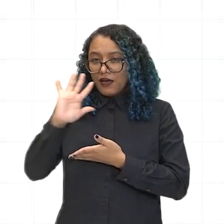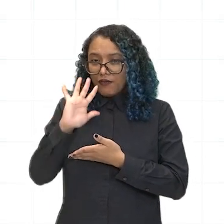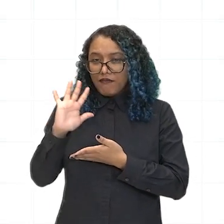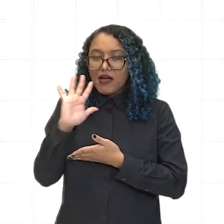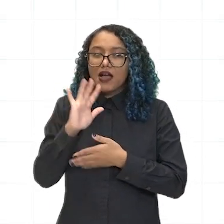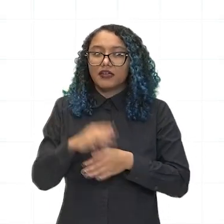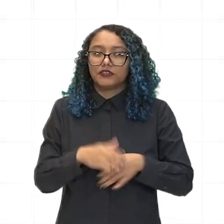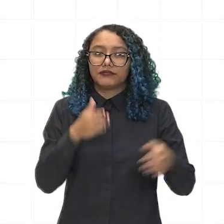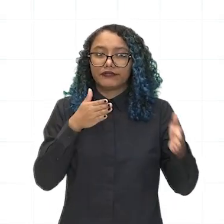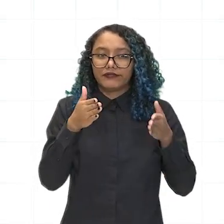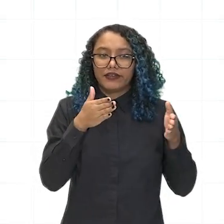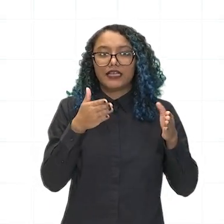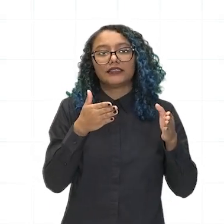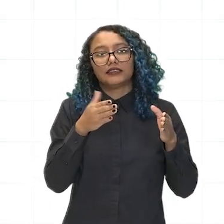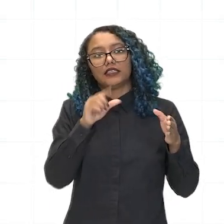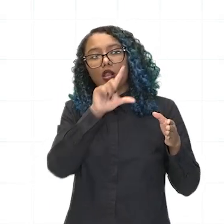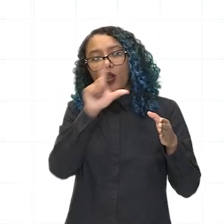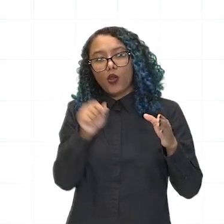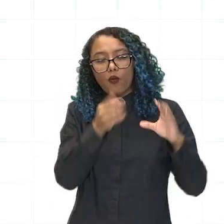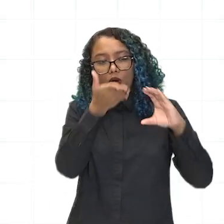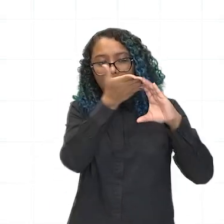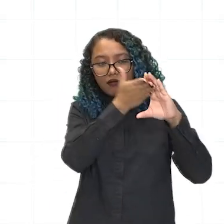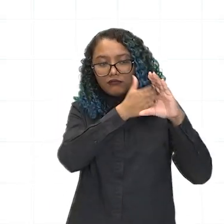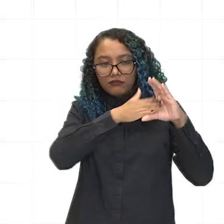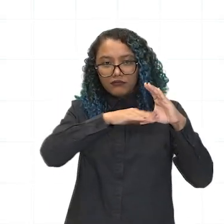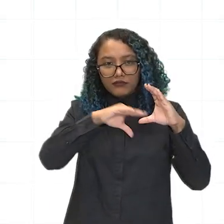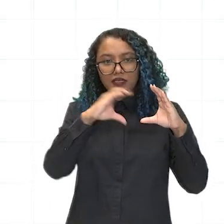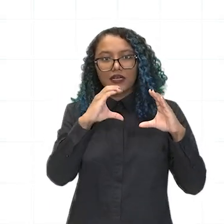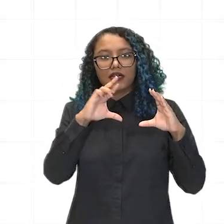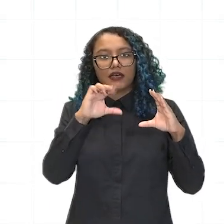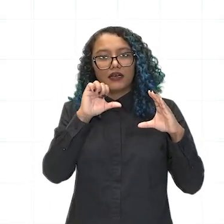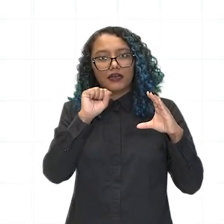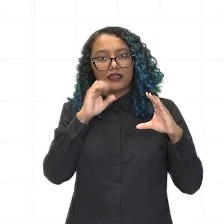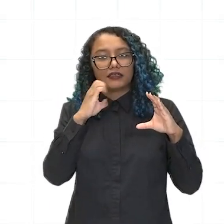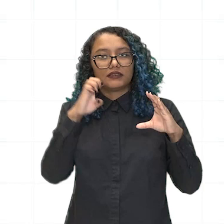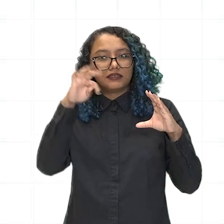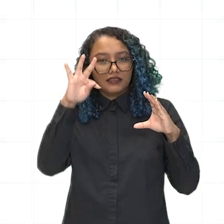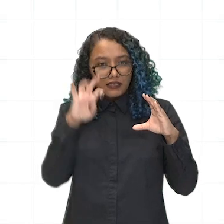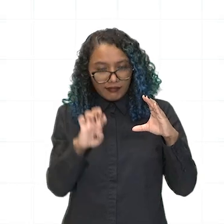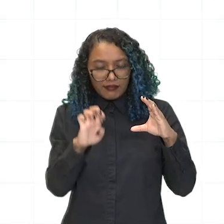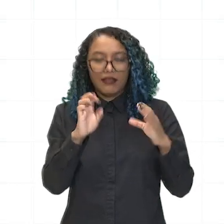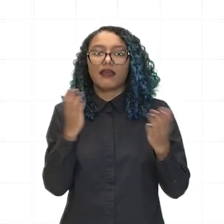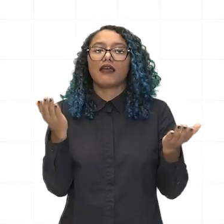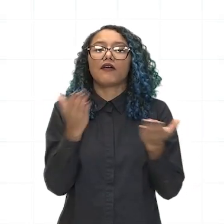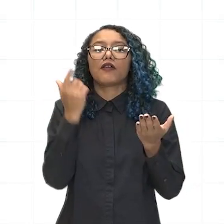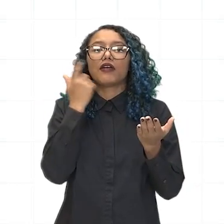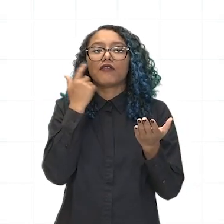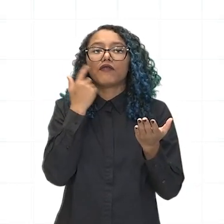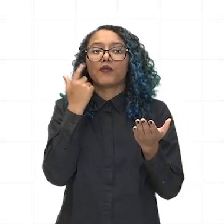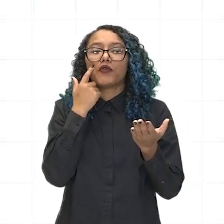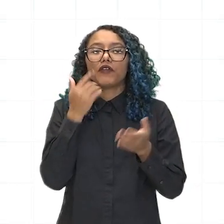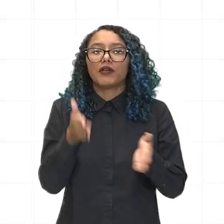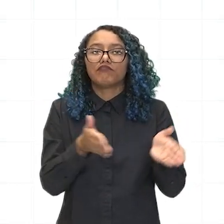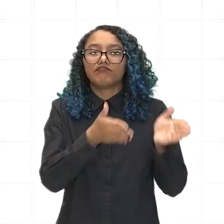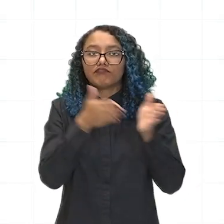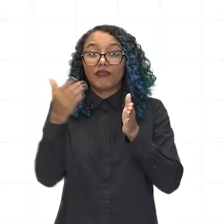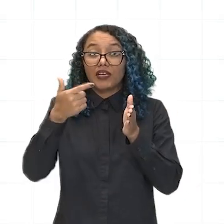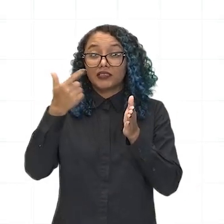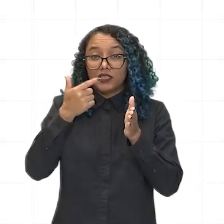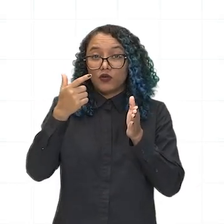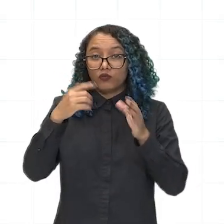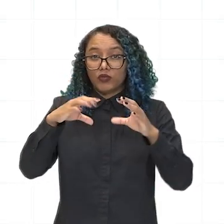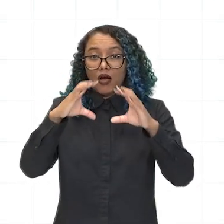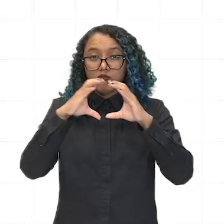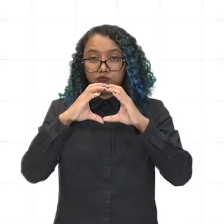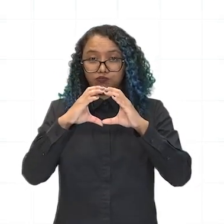Lua, chamada Lua crescente, ok? Vamos agora ver como é que é a característica da